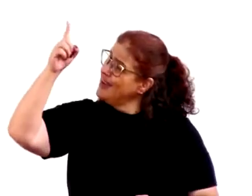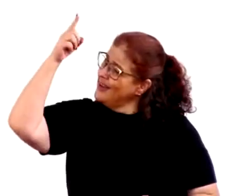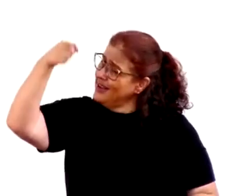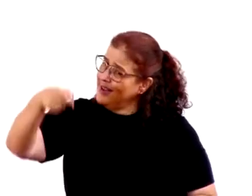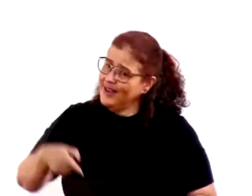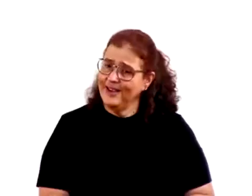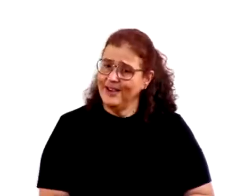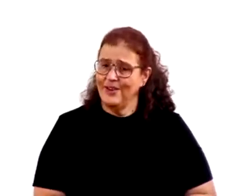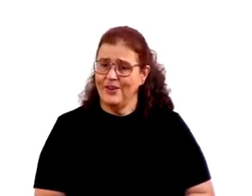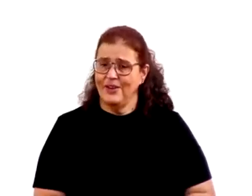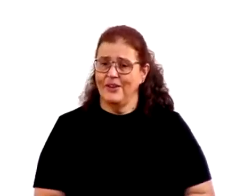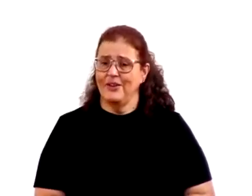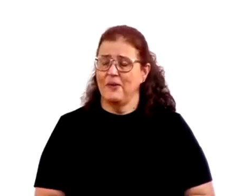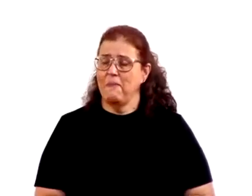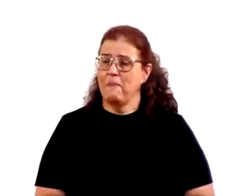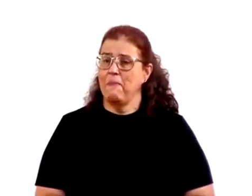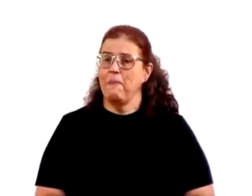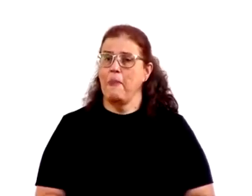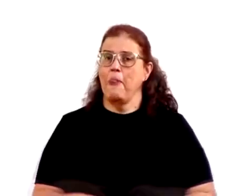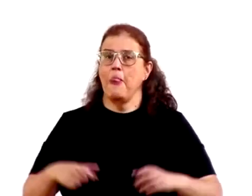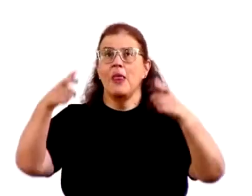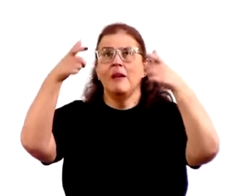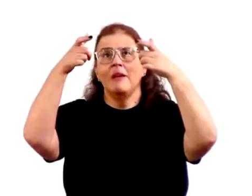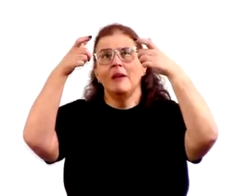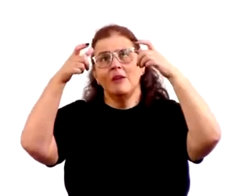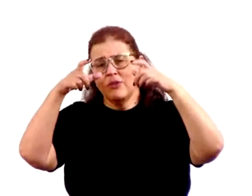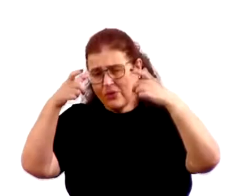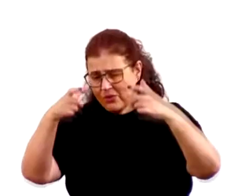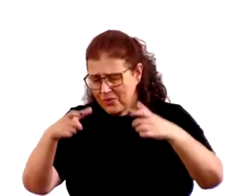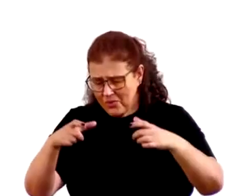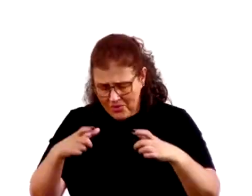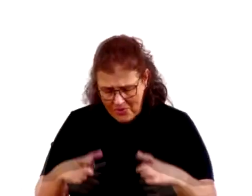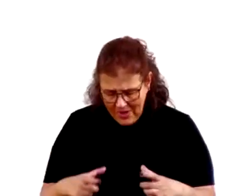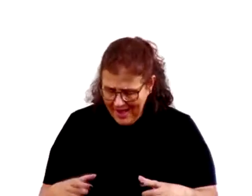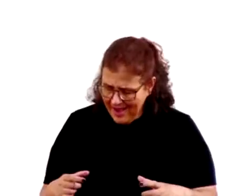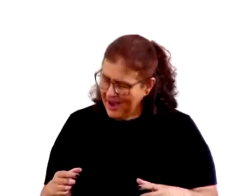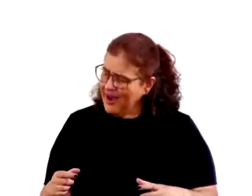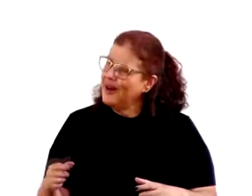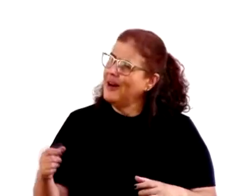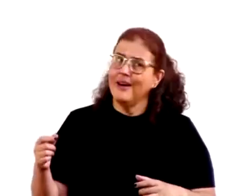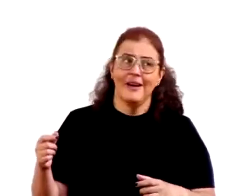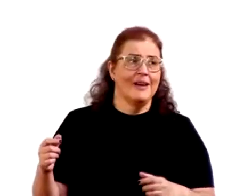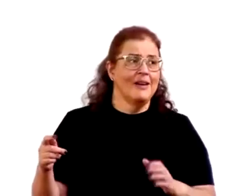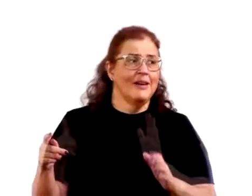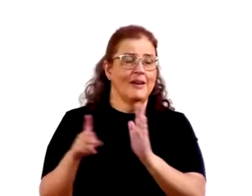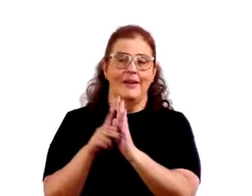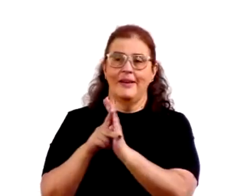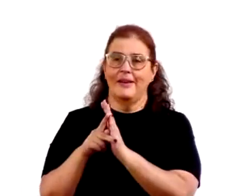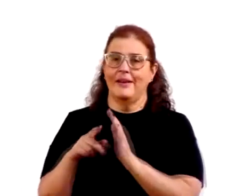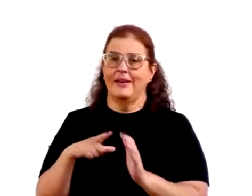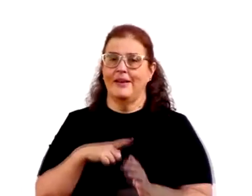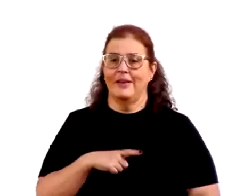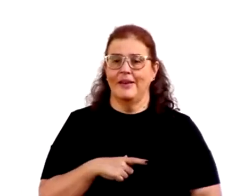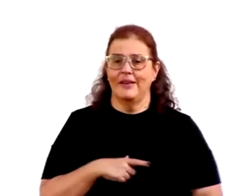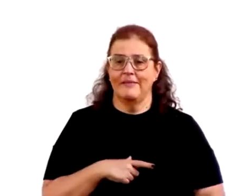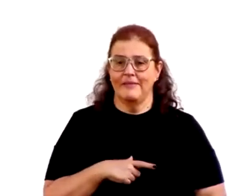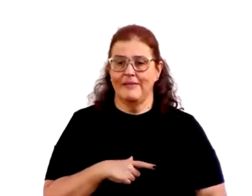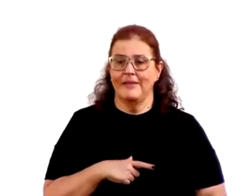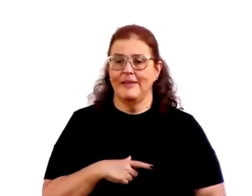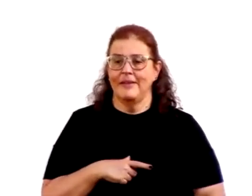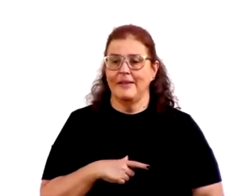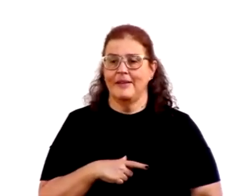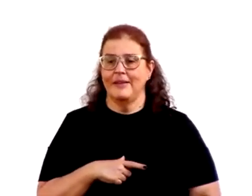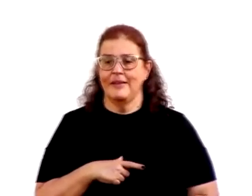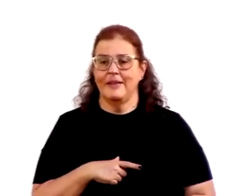um lugarzinho, num ponto azul da existência, anjos vieram para falar a pessoas,